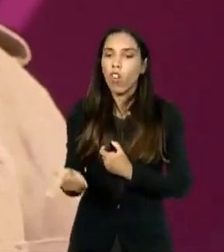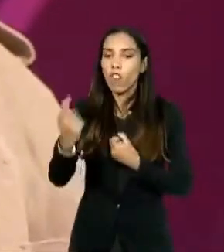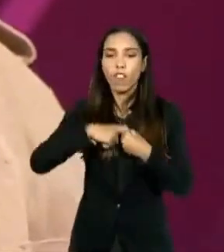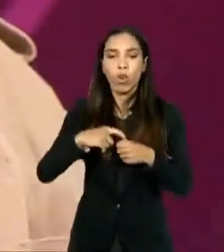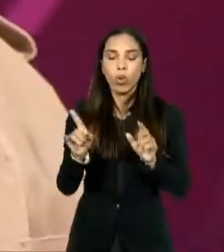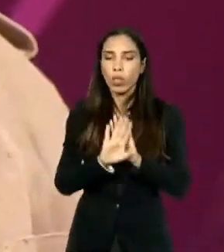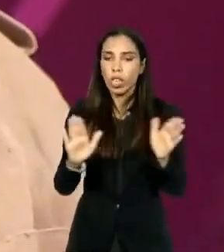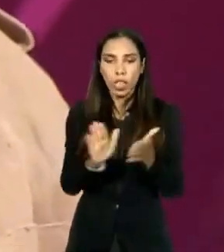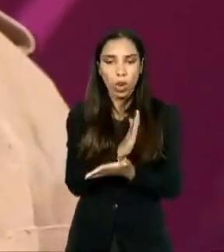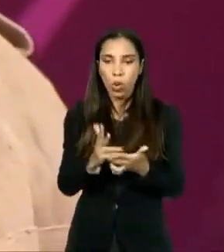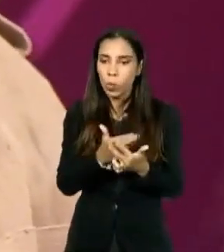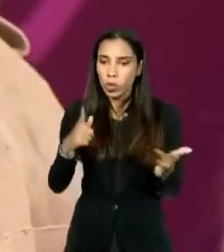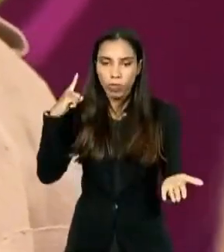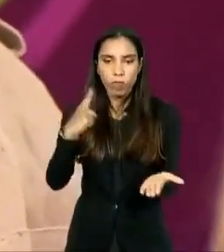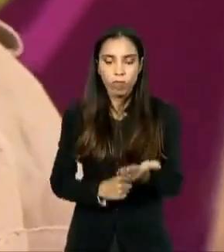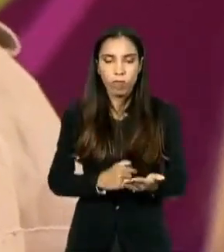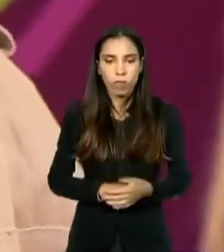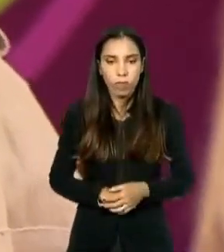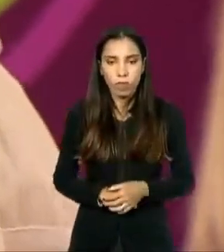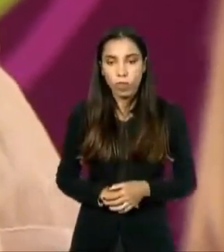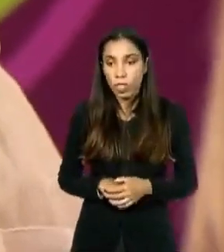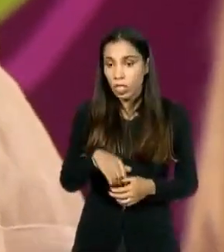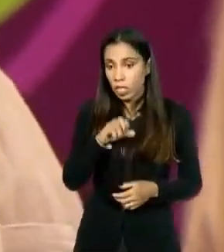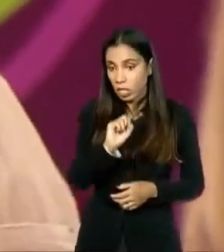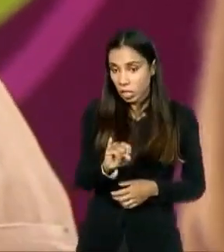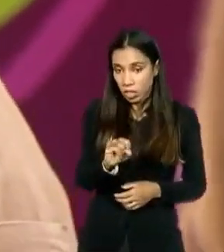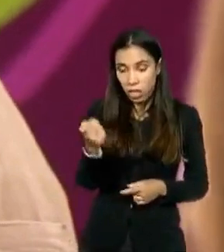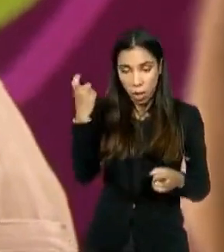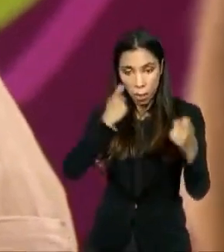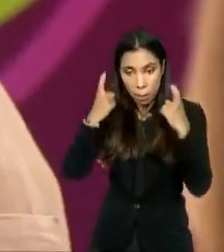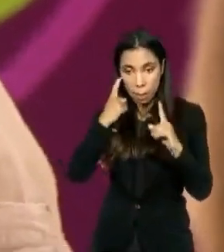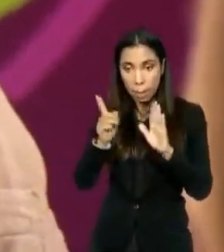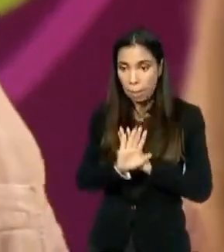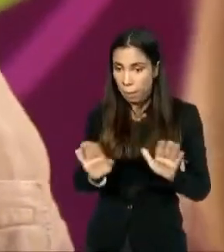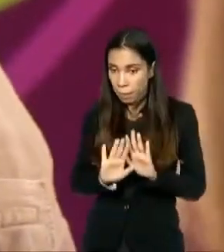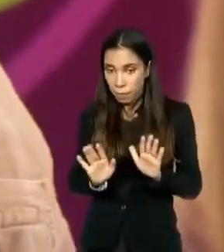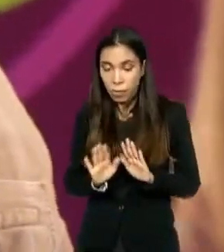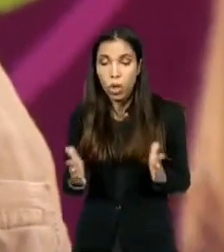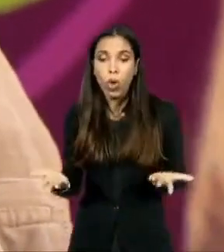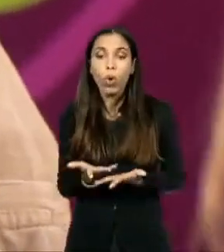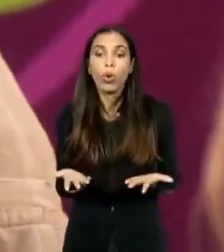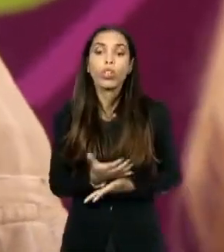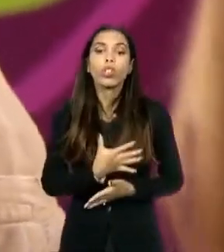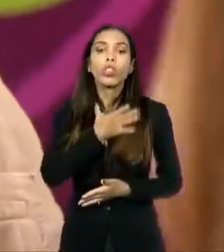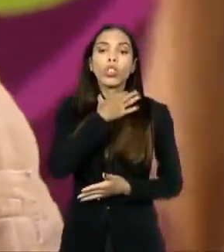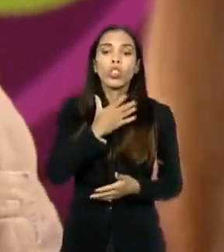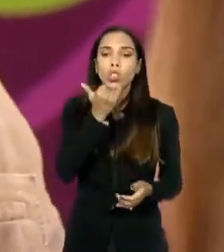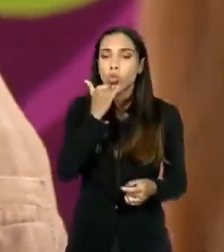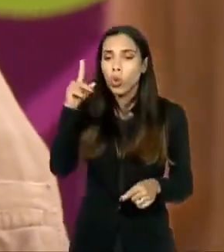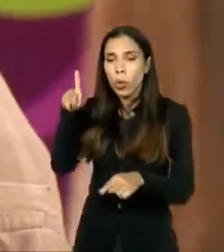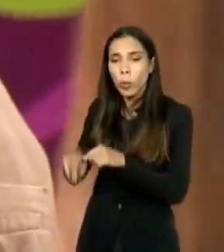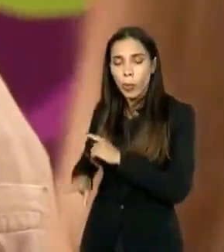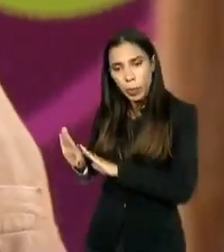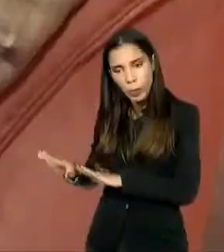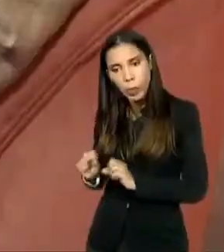isso. a certas Exatamente. Coisas. Então, se você não tem uma preocupação... Hoje a gente está vivendo uma crise... Desculpa me interromper aqui. Não, né?